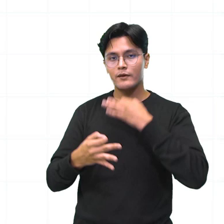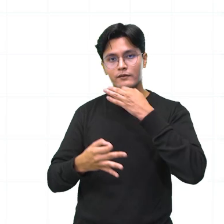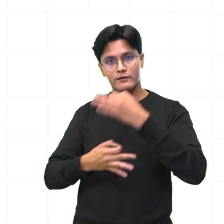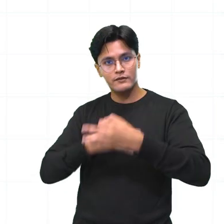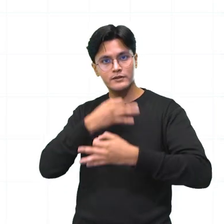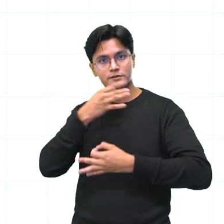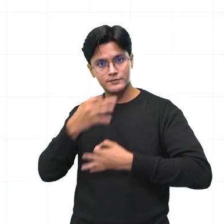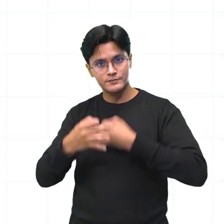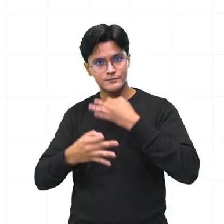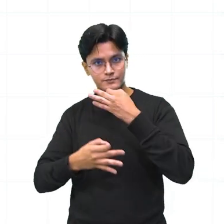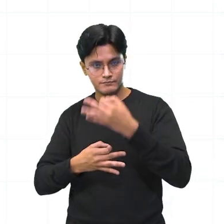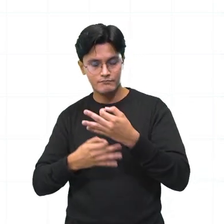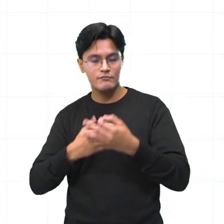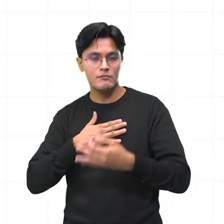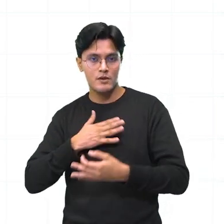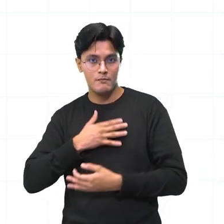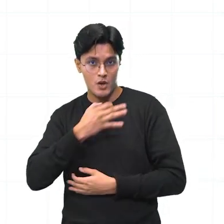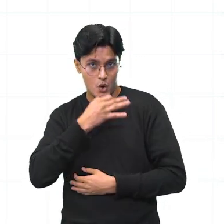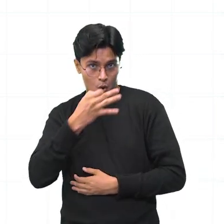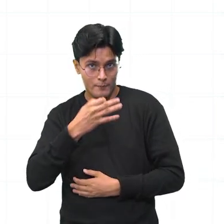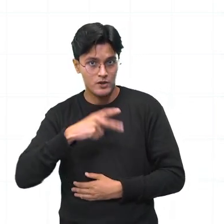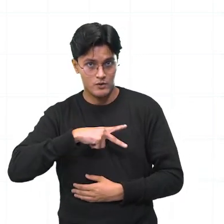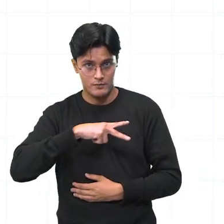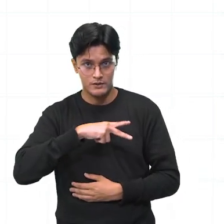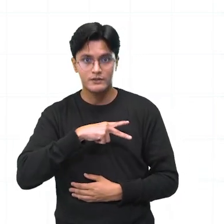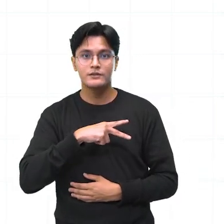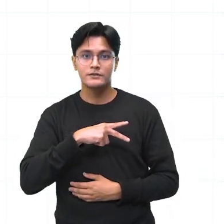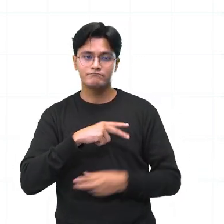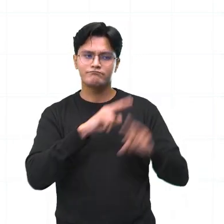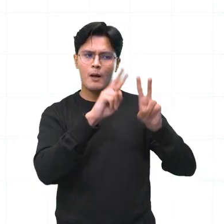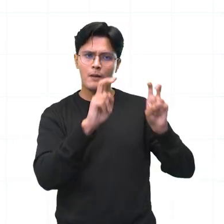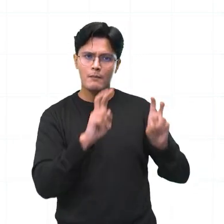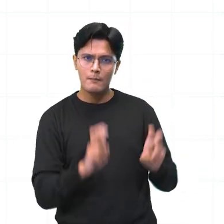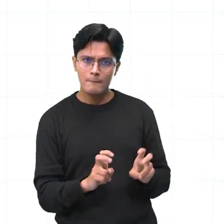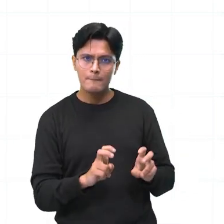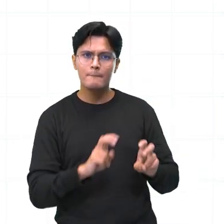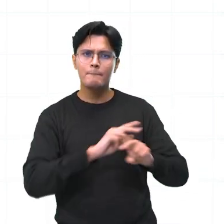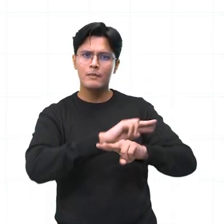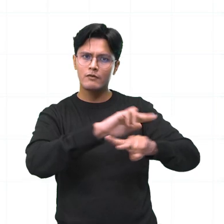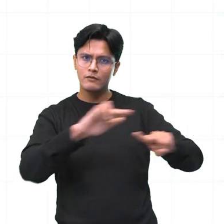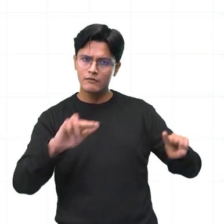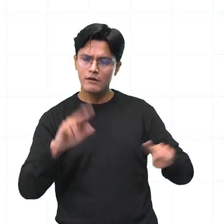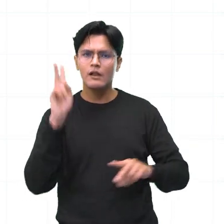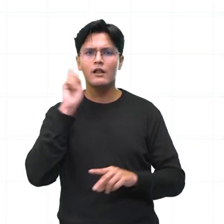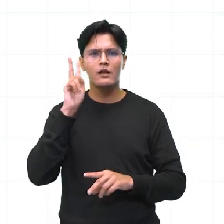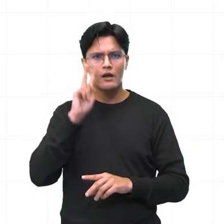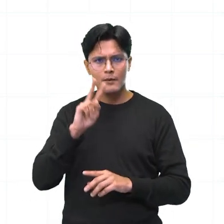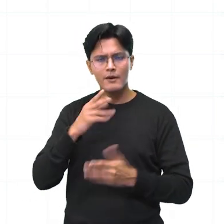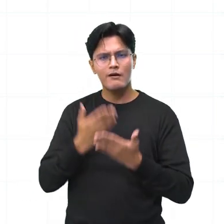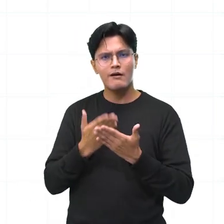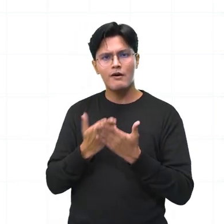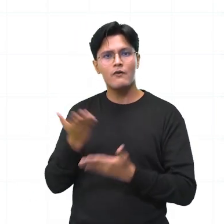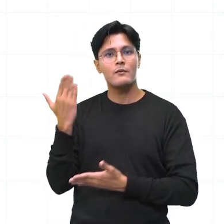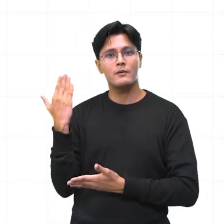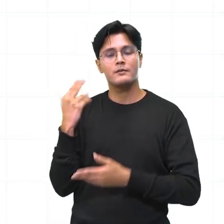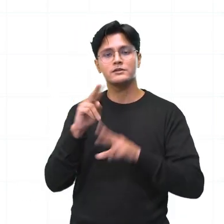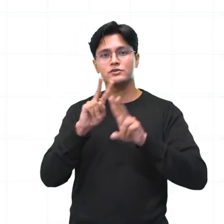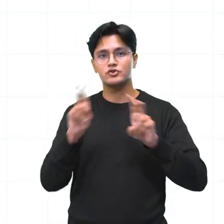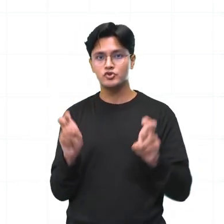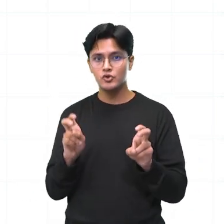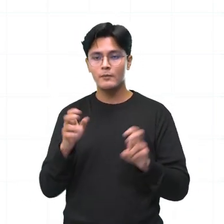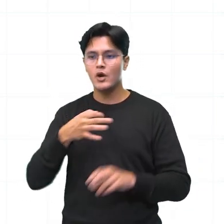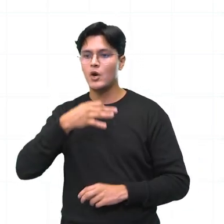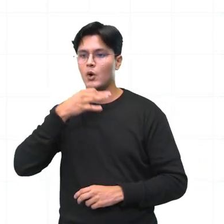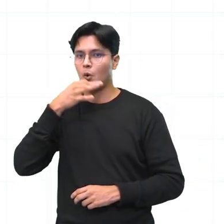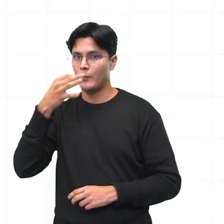essa minha opinião, por temas variados. Lembram das nossas aulas sobre opinião e fato? Pois é, opinião é